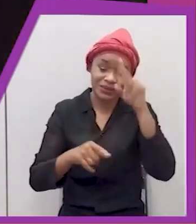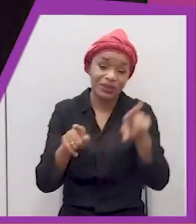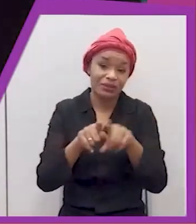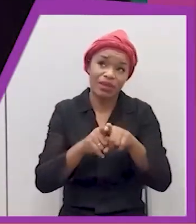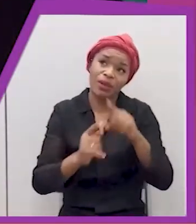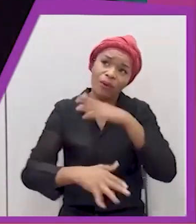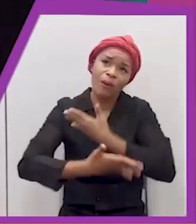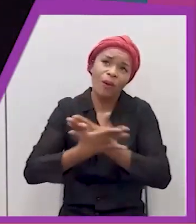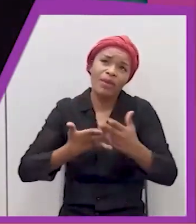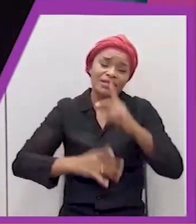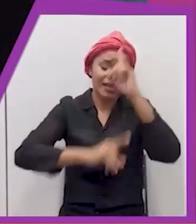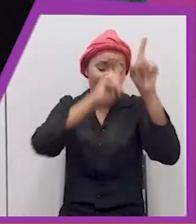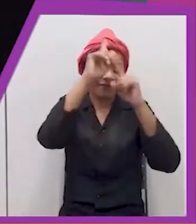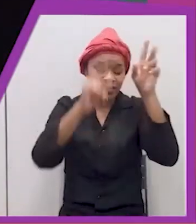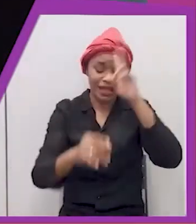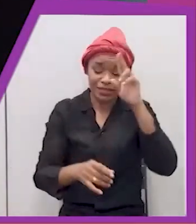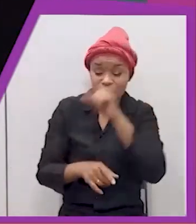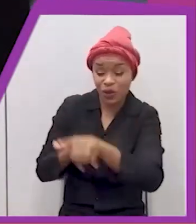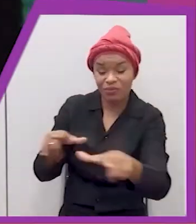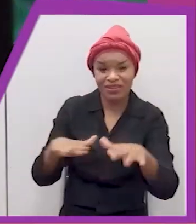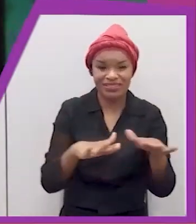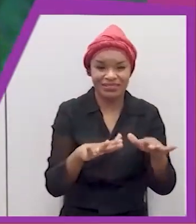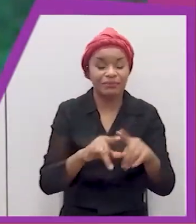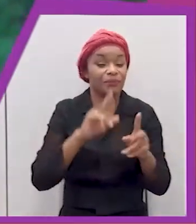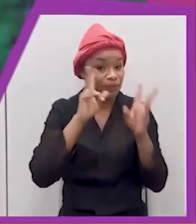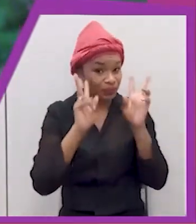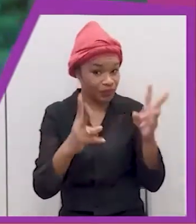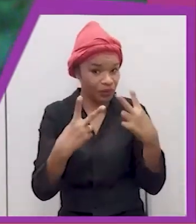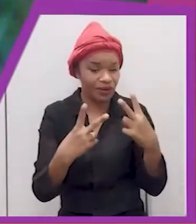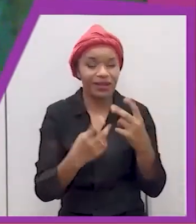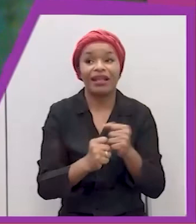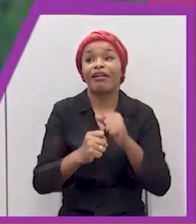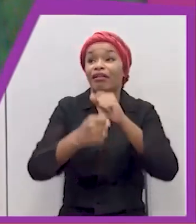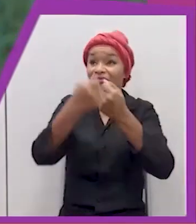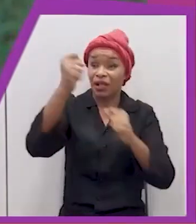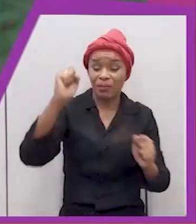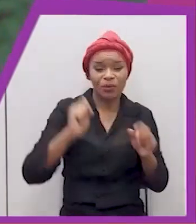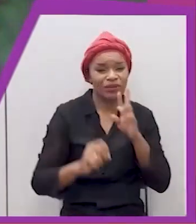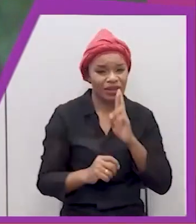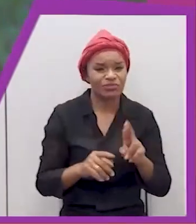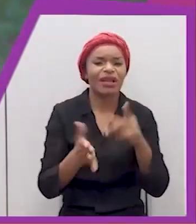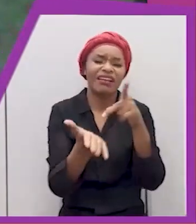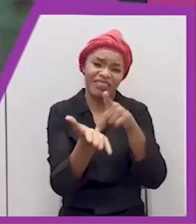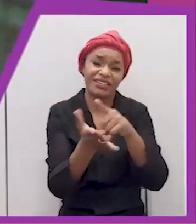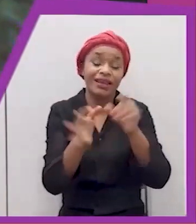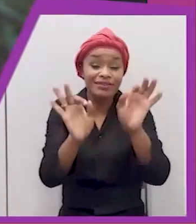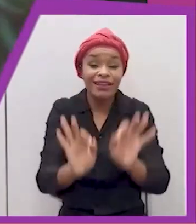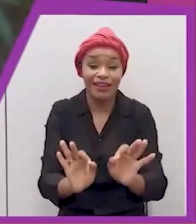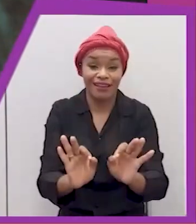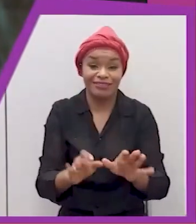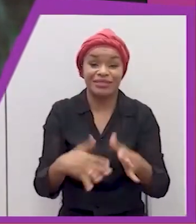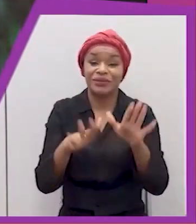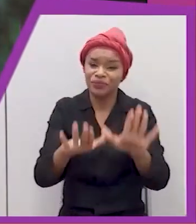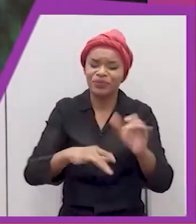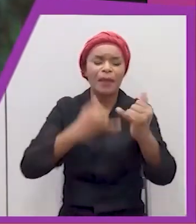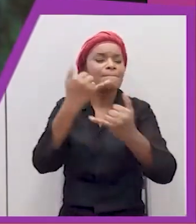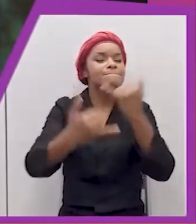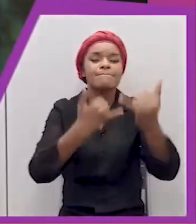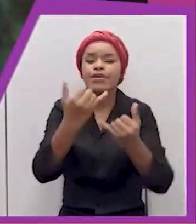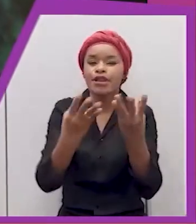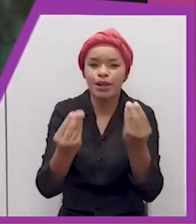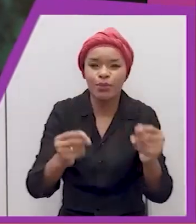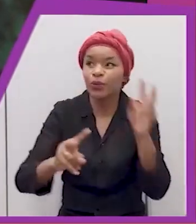cresci eu acho que que eu voltei para infância de outra maneira assim criando as minhas filhas aí elas me